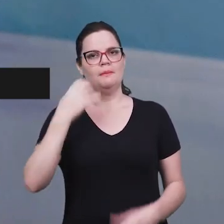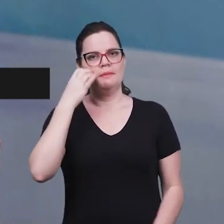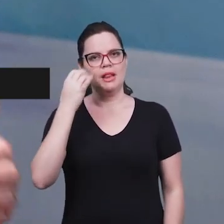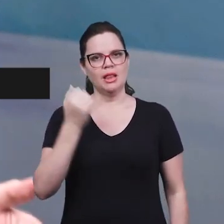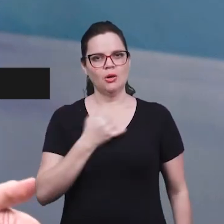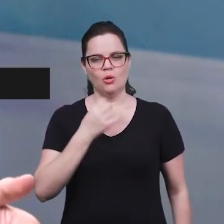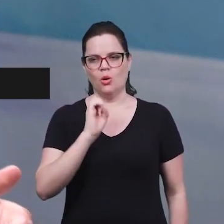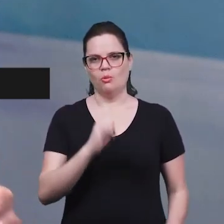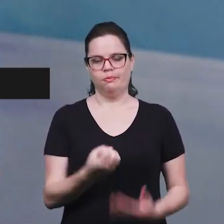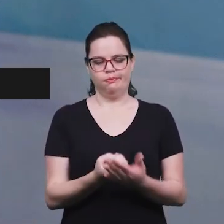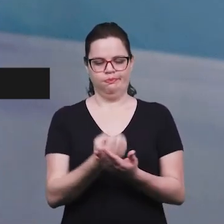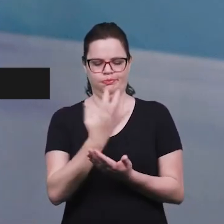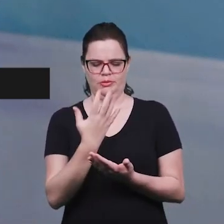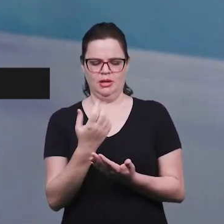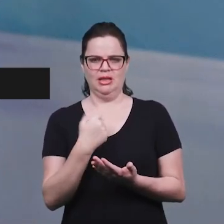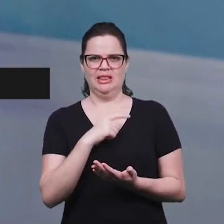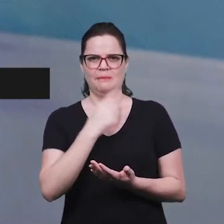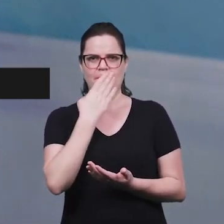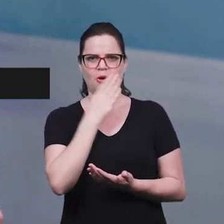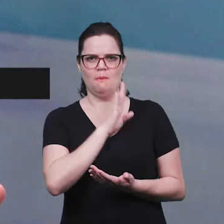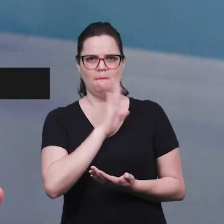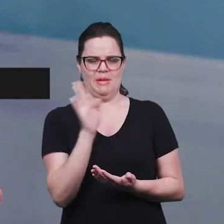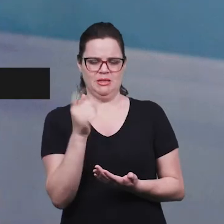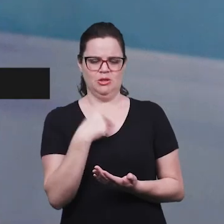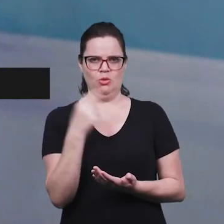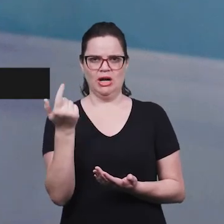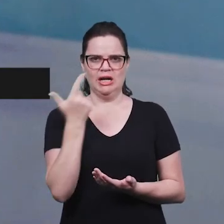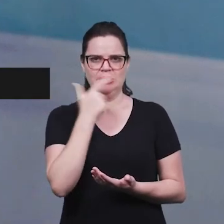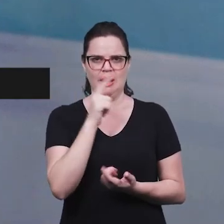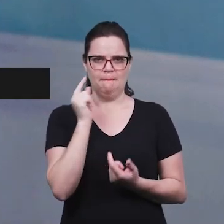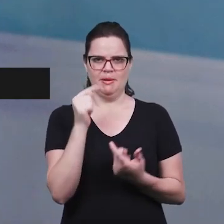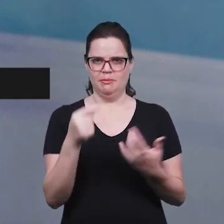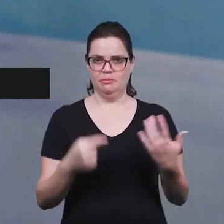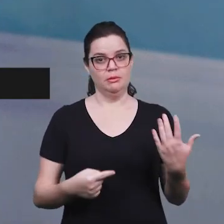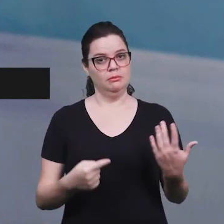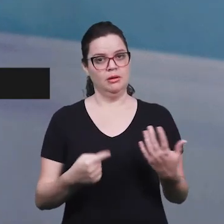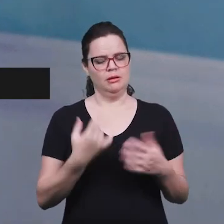contato, uma oferta, viu que tem muitas promessas,